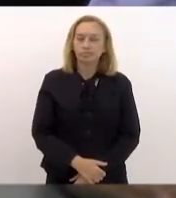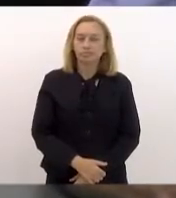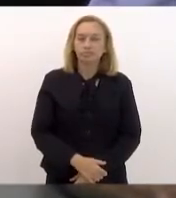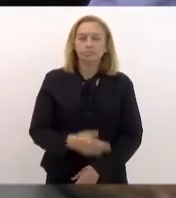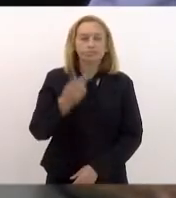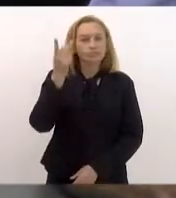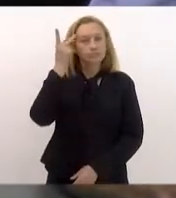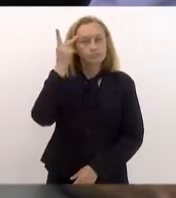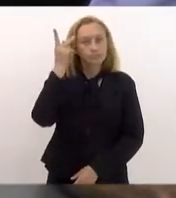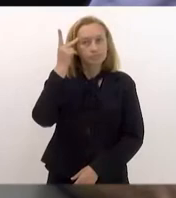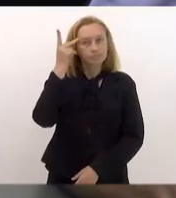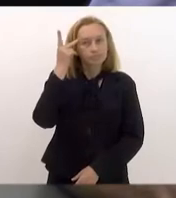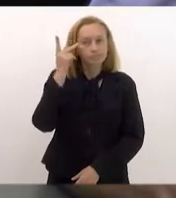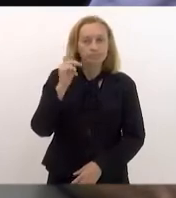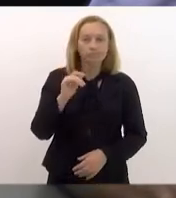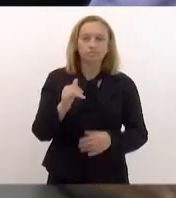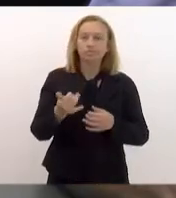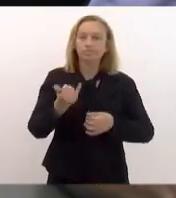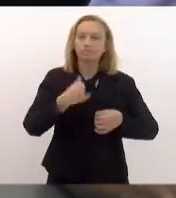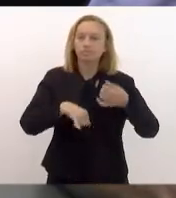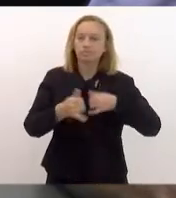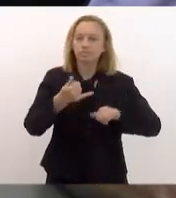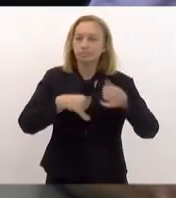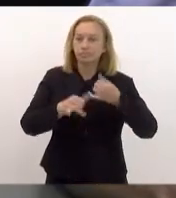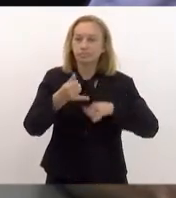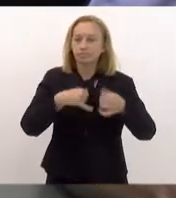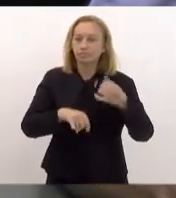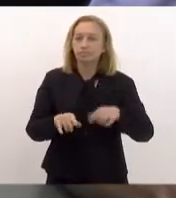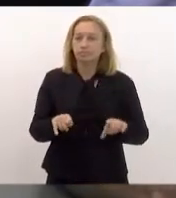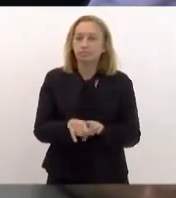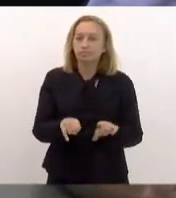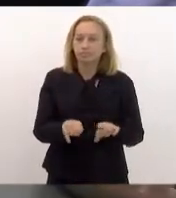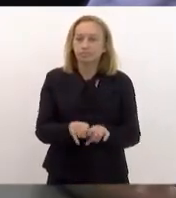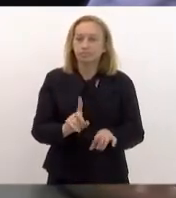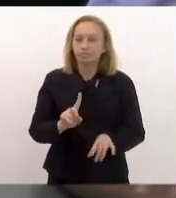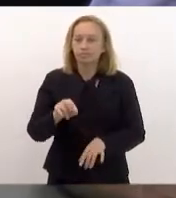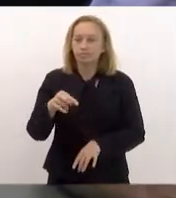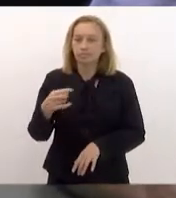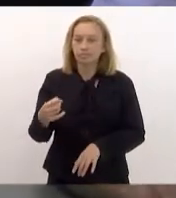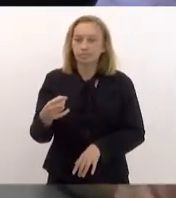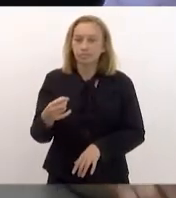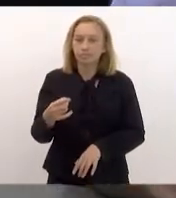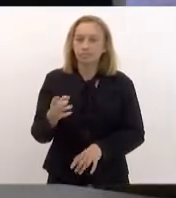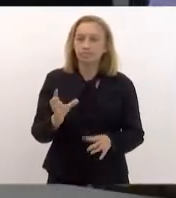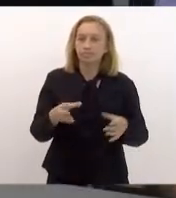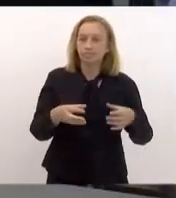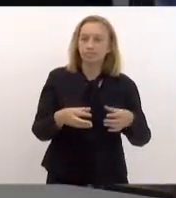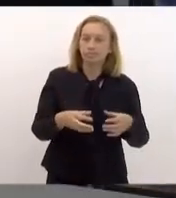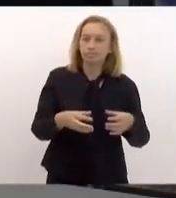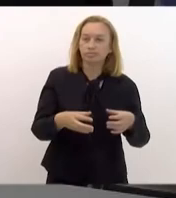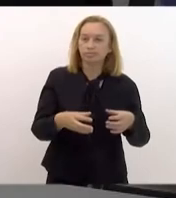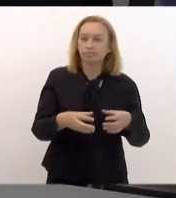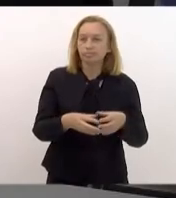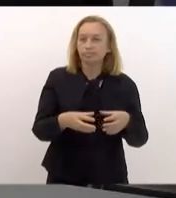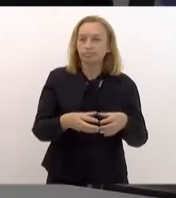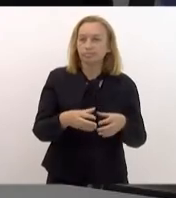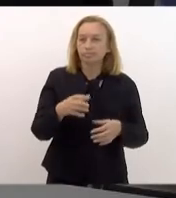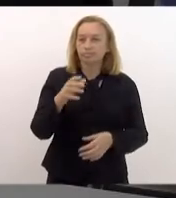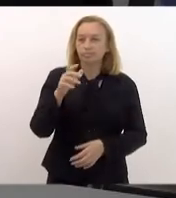ter também indústria de plástico. E nós fizemos uma reunião lá em Campos Elíseos, eu perguntei, vem indústria de plástico para cá? E disseram